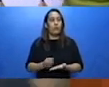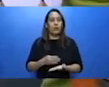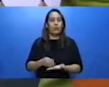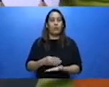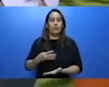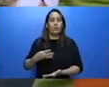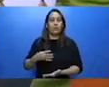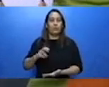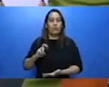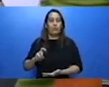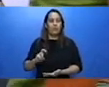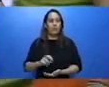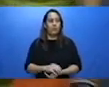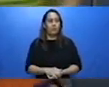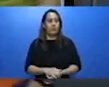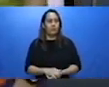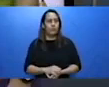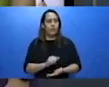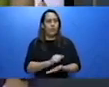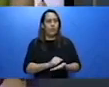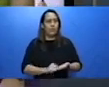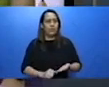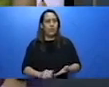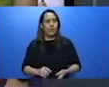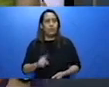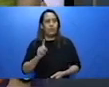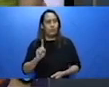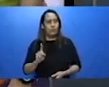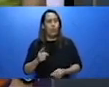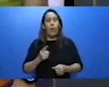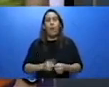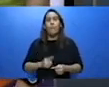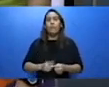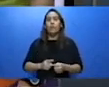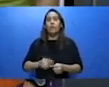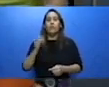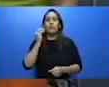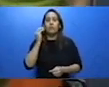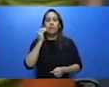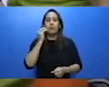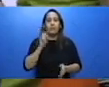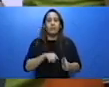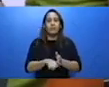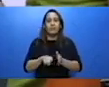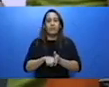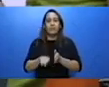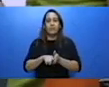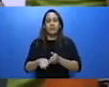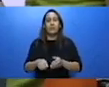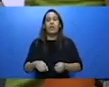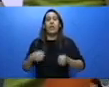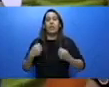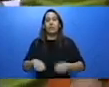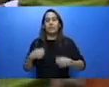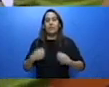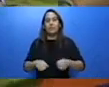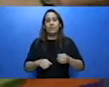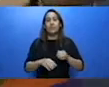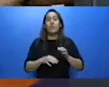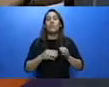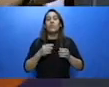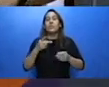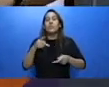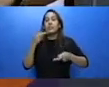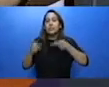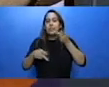Página 45. 1. Por que os experimentos científicos devem ser narrados por escrito?